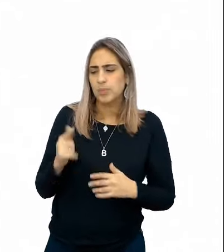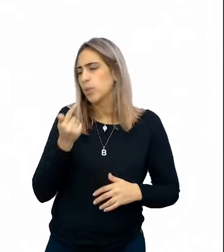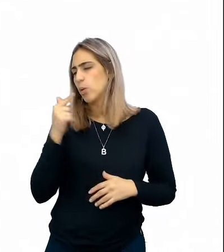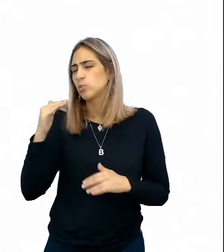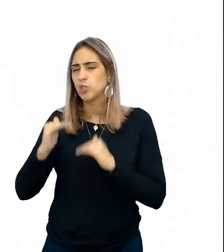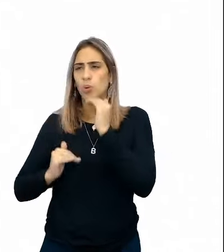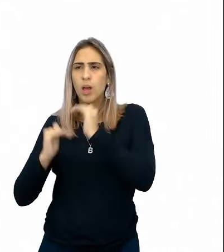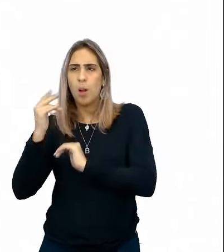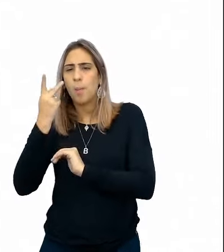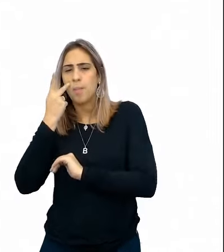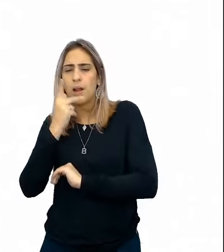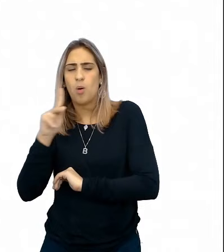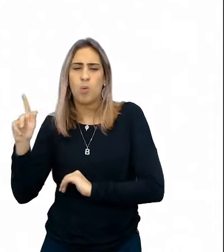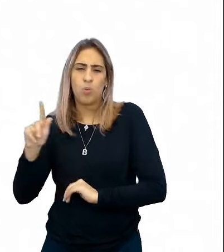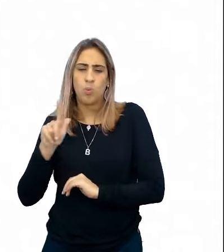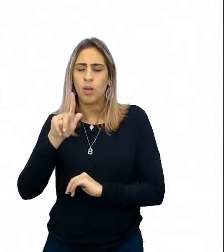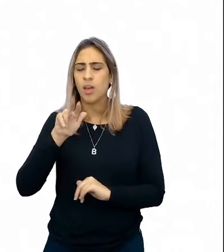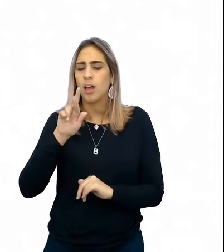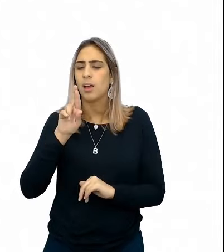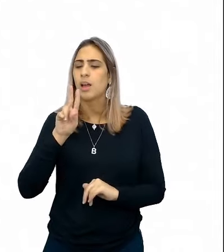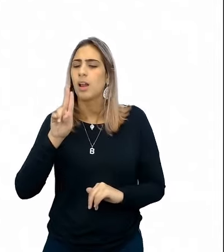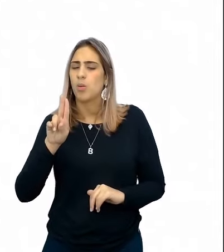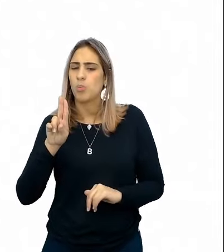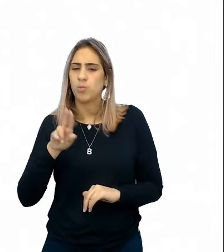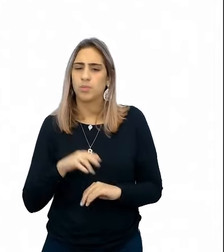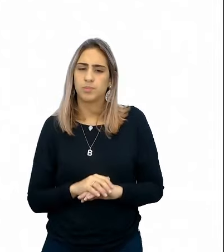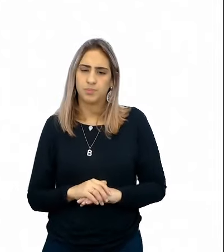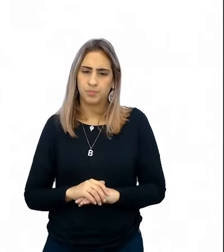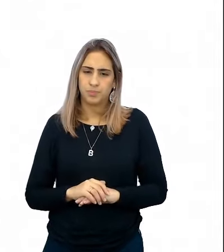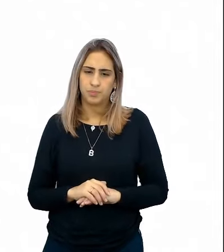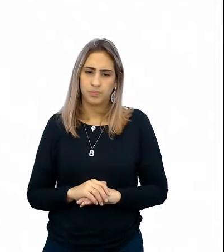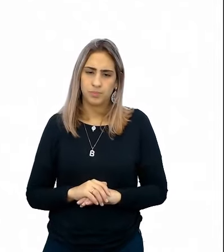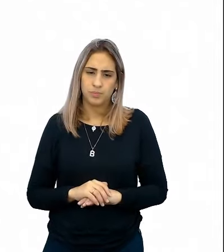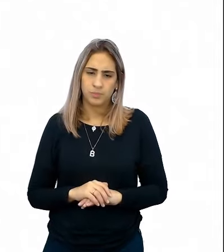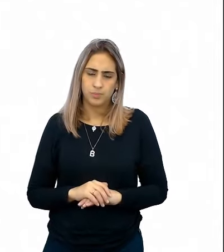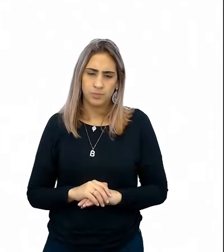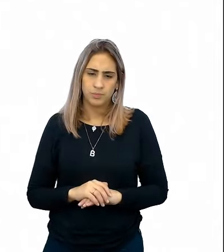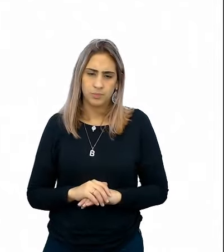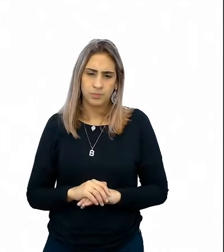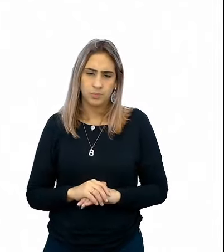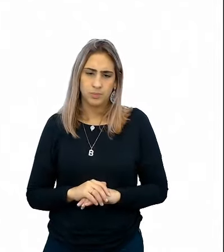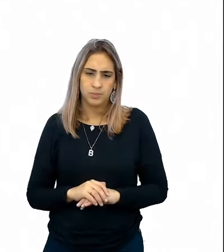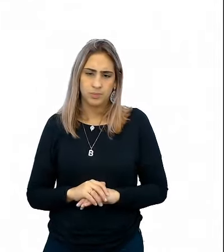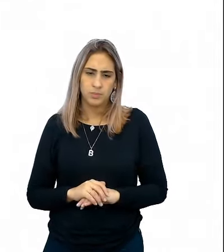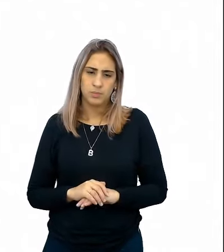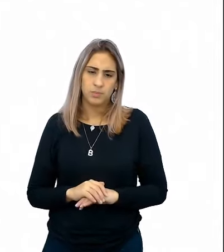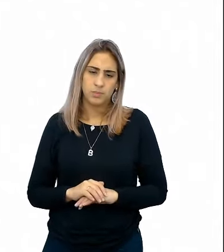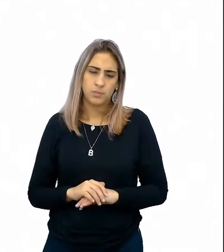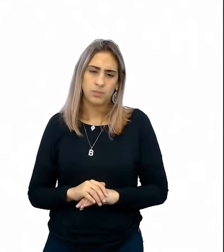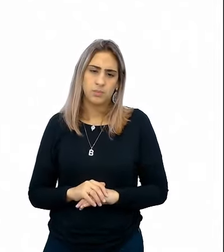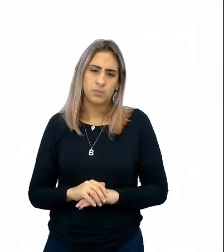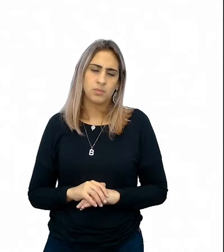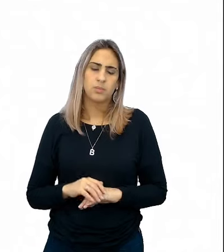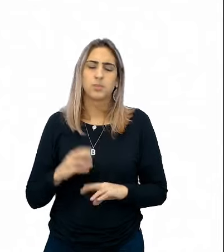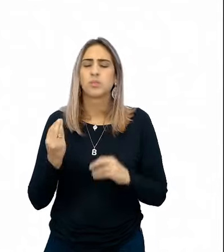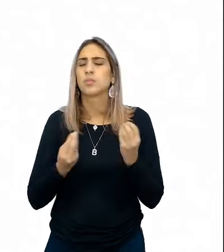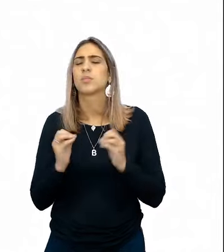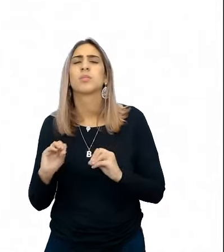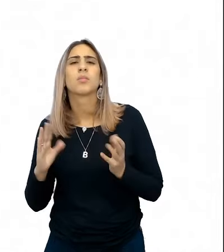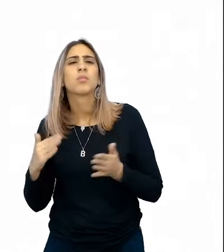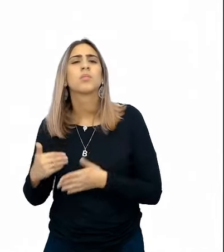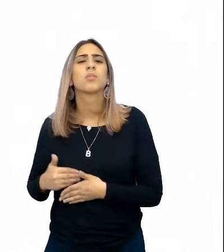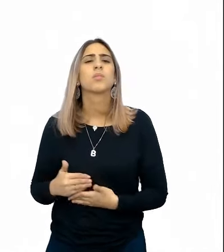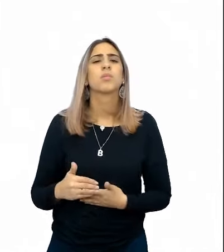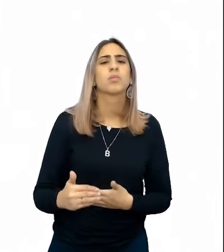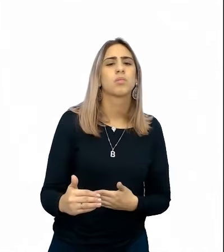um grau para outro, também dito por Heidt, e permite verificar como aconteceu esse